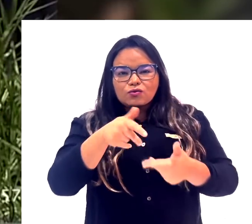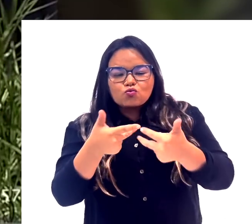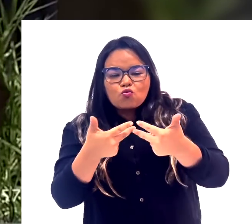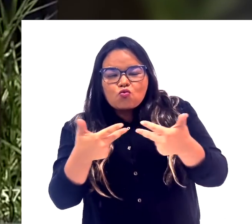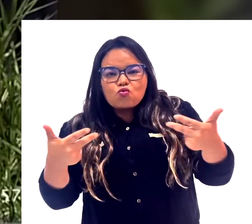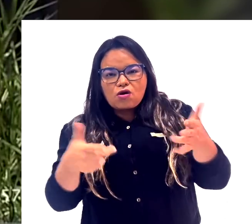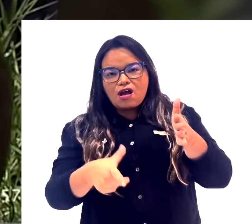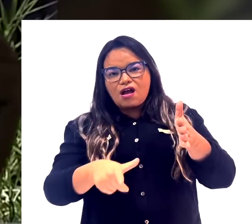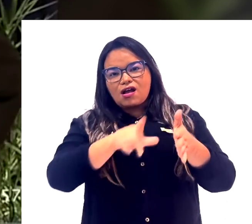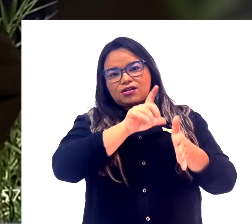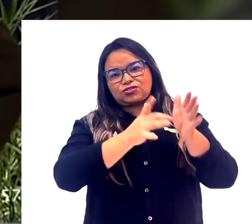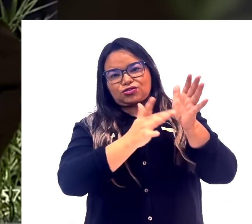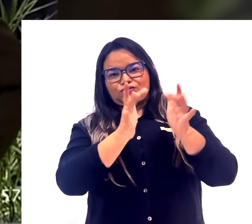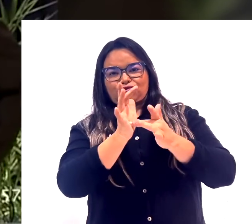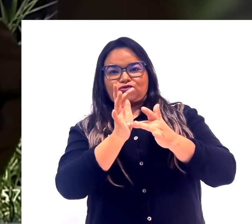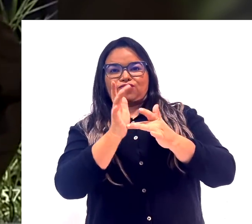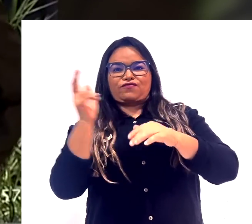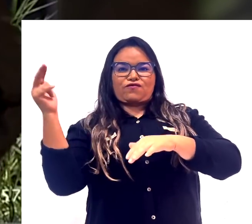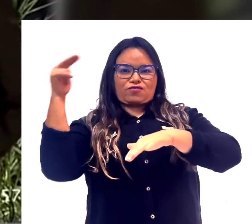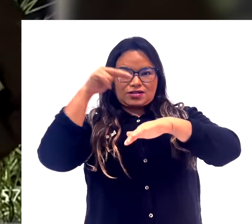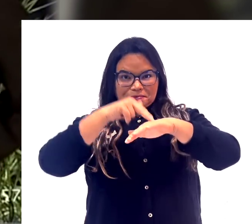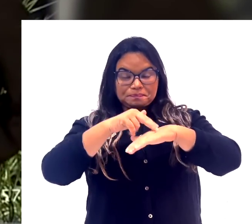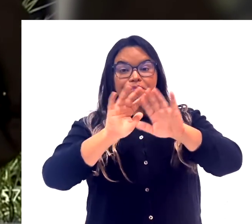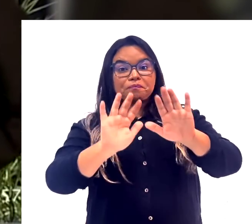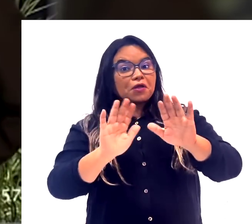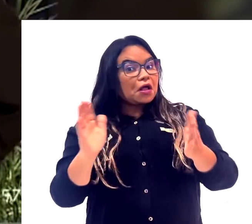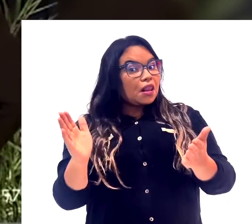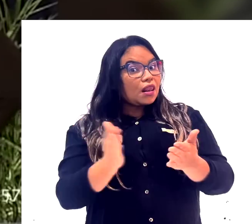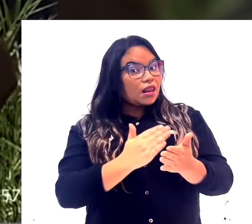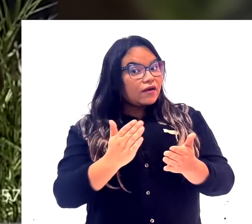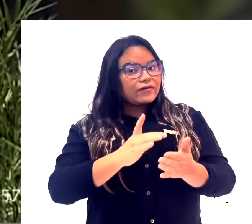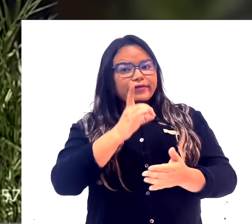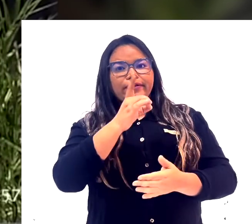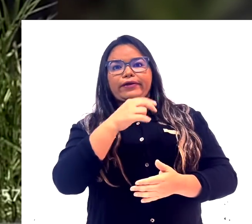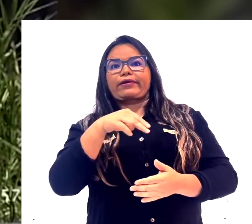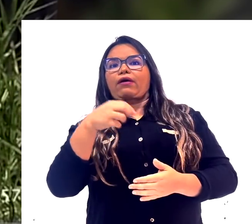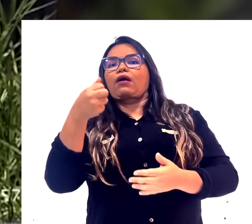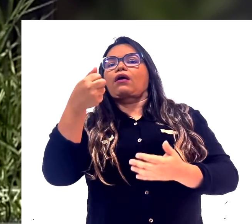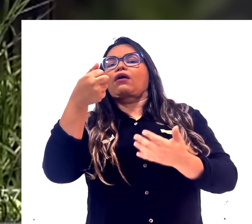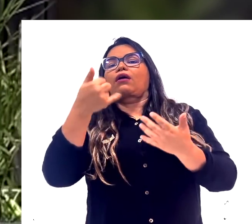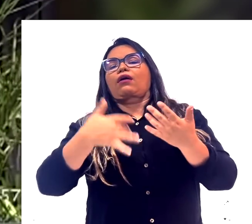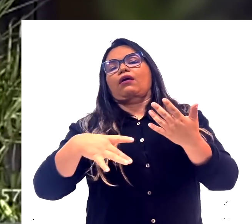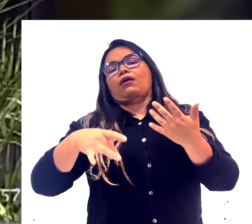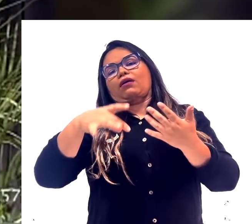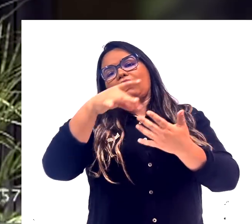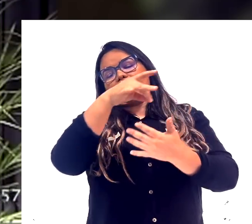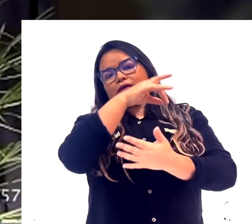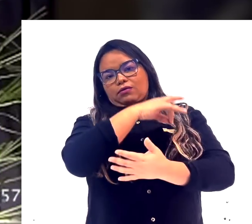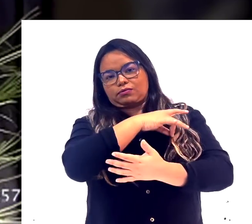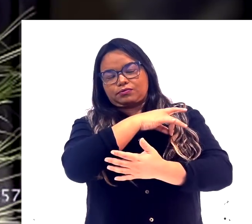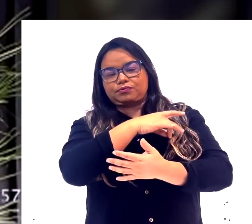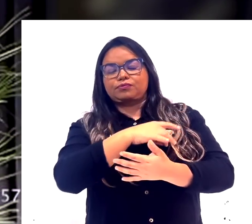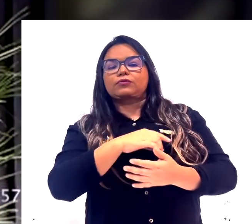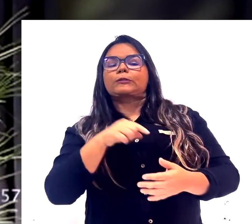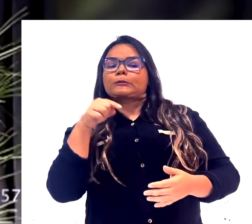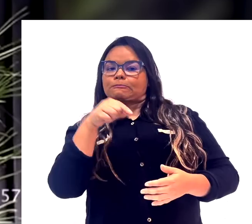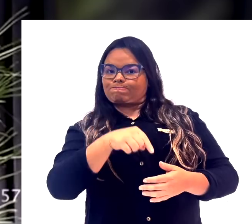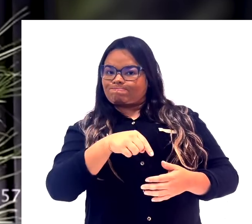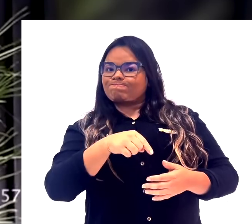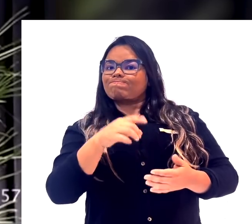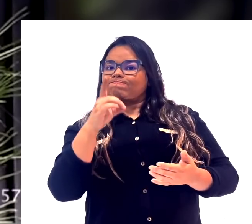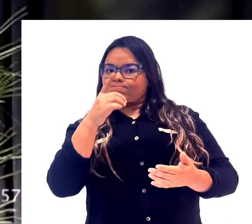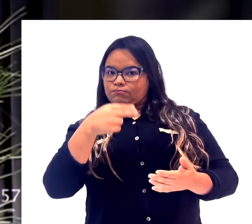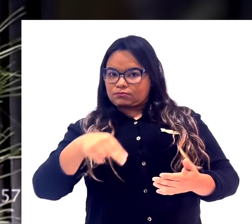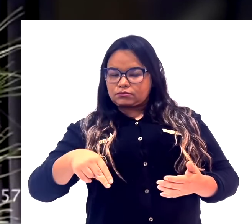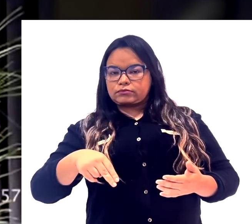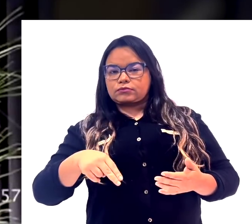Cristo. E o livro de Daniel nos dá muita informação sobre este assunto. E, de fato, o livro de